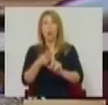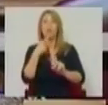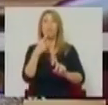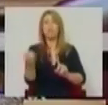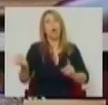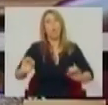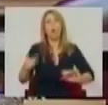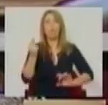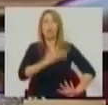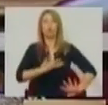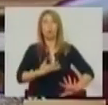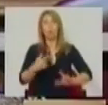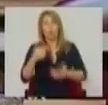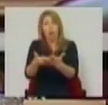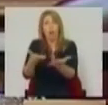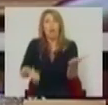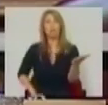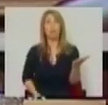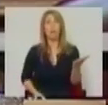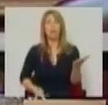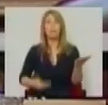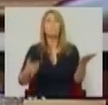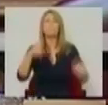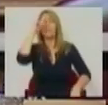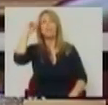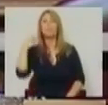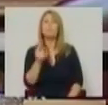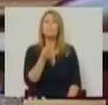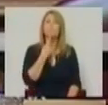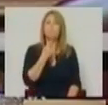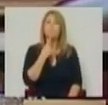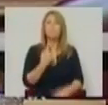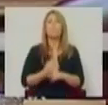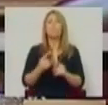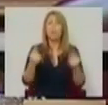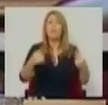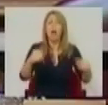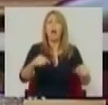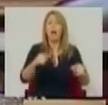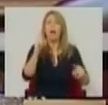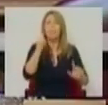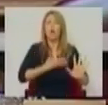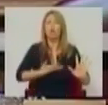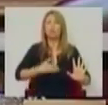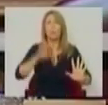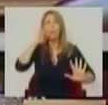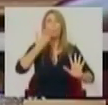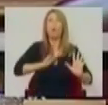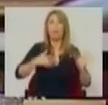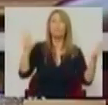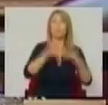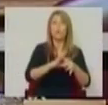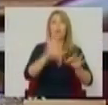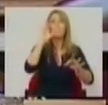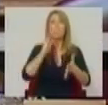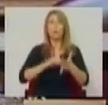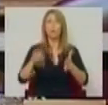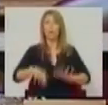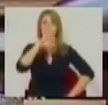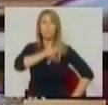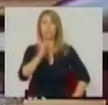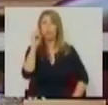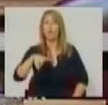está. E é difícil perceber porque é que há margem para déficit, mas não há margem para contratar profissionais